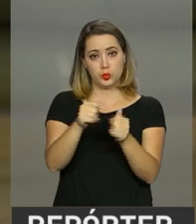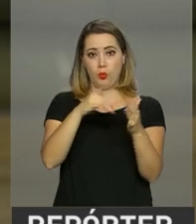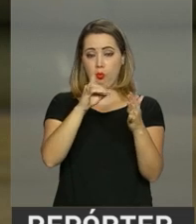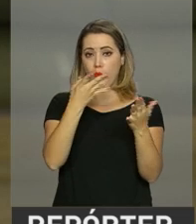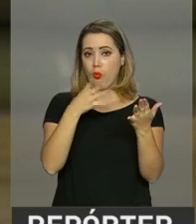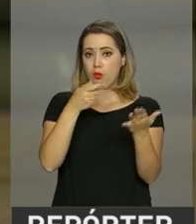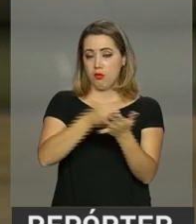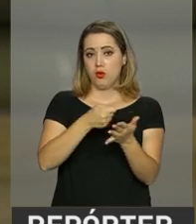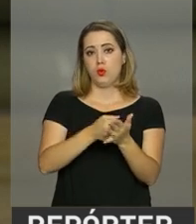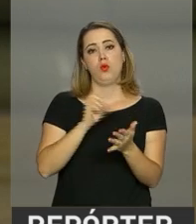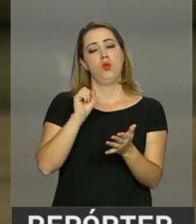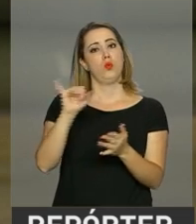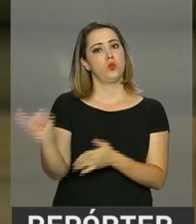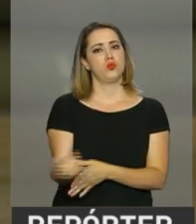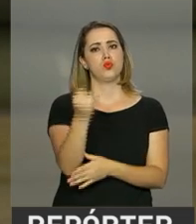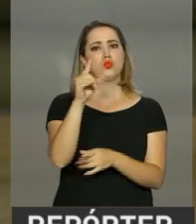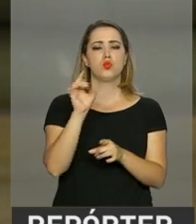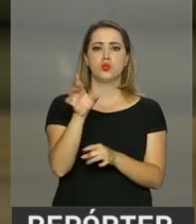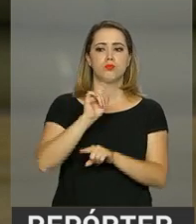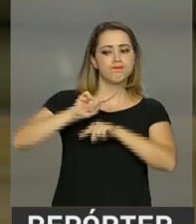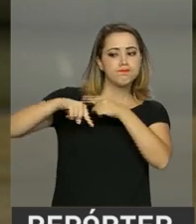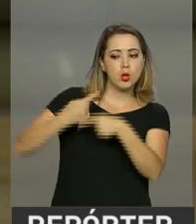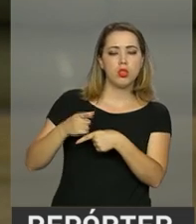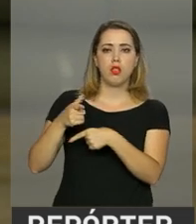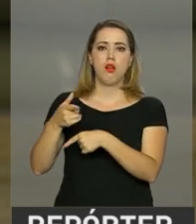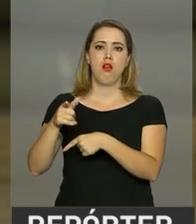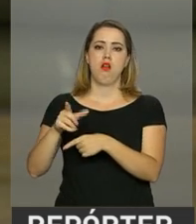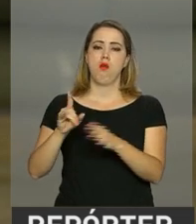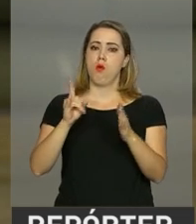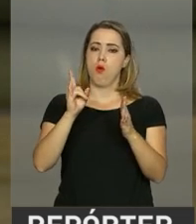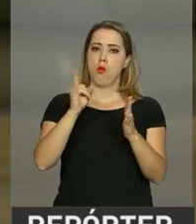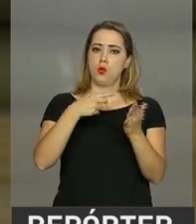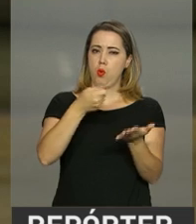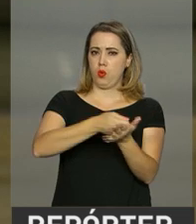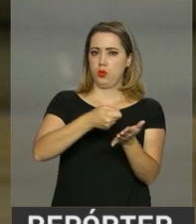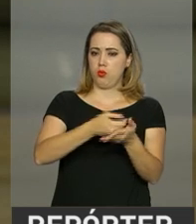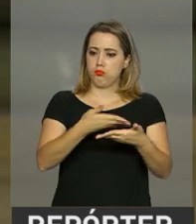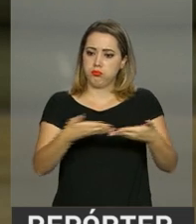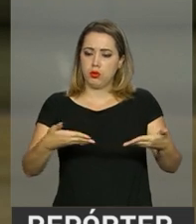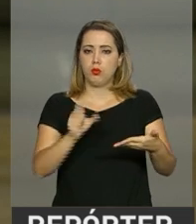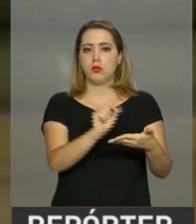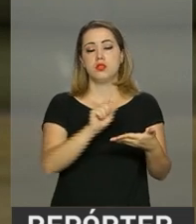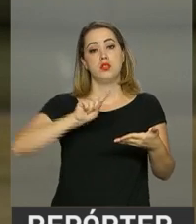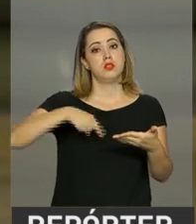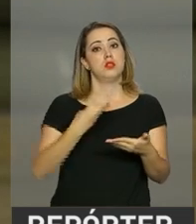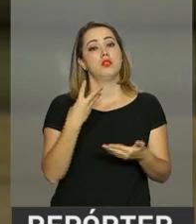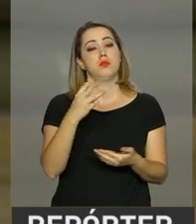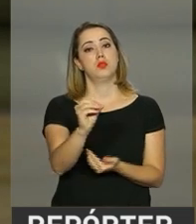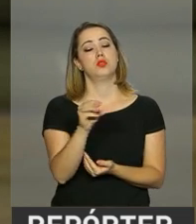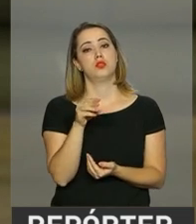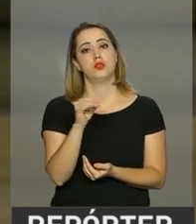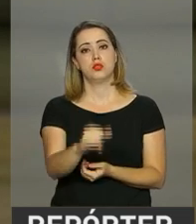juros do rotativo só poderão ser cobrados na fatura seguinte após esse prazo de 30 dias as instituições